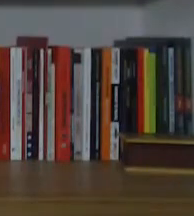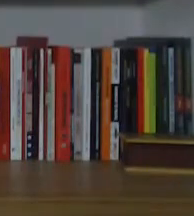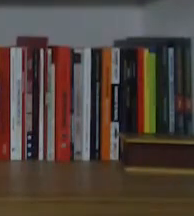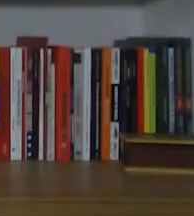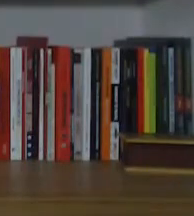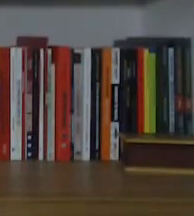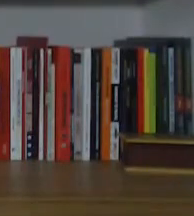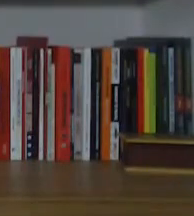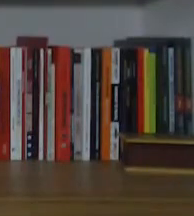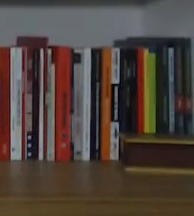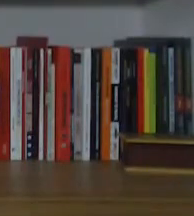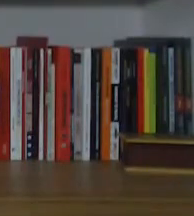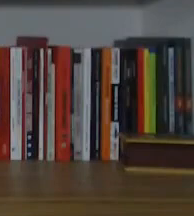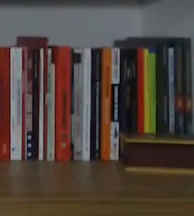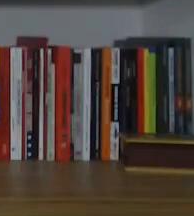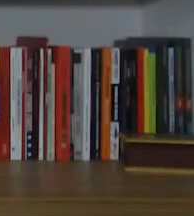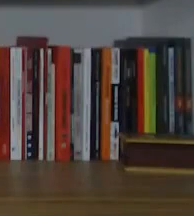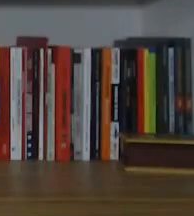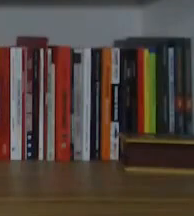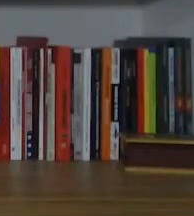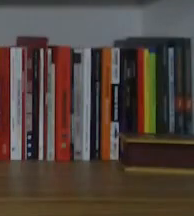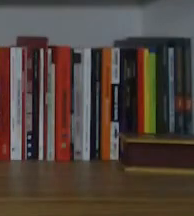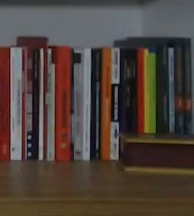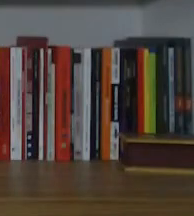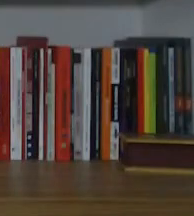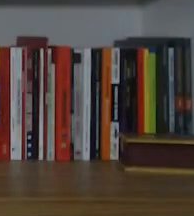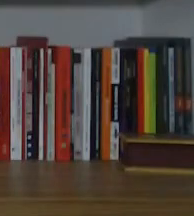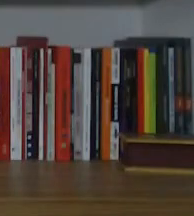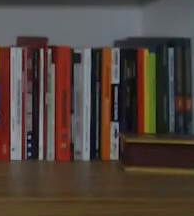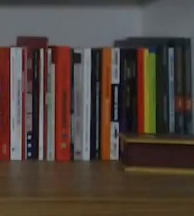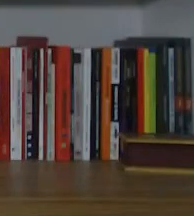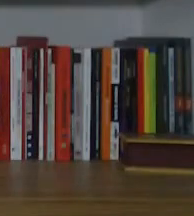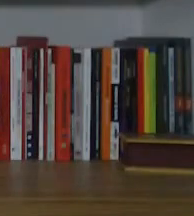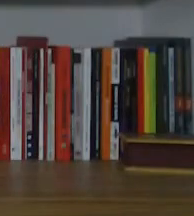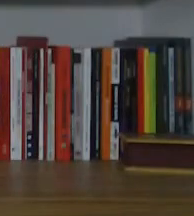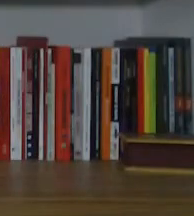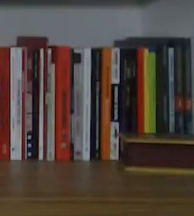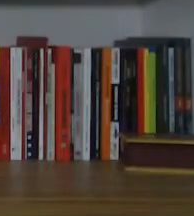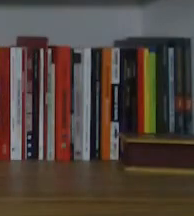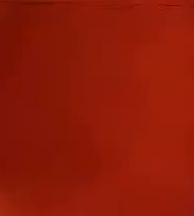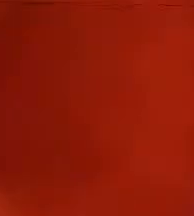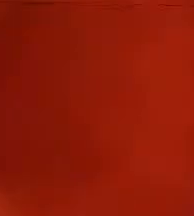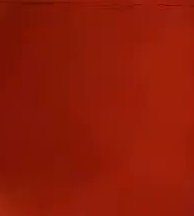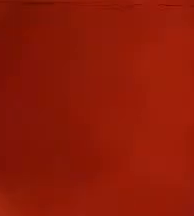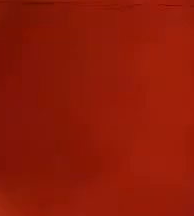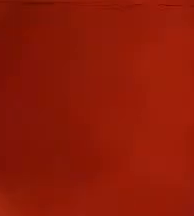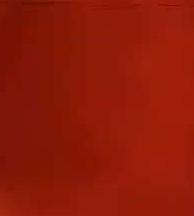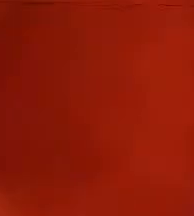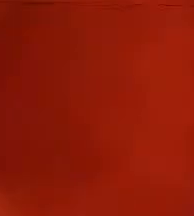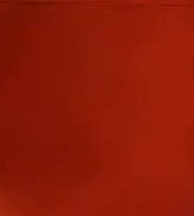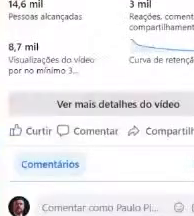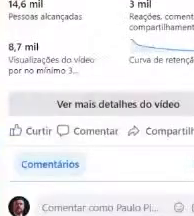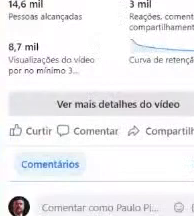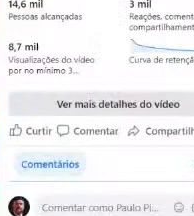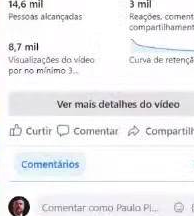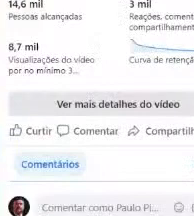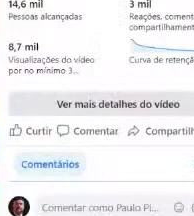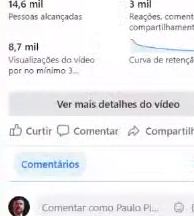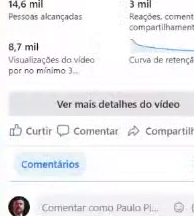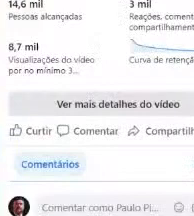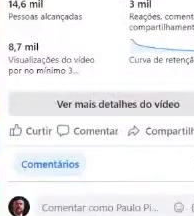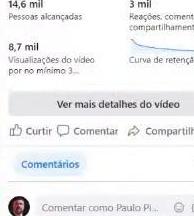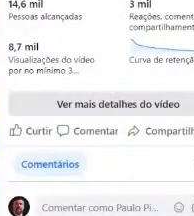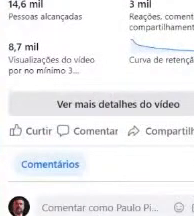transmissão. Sempre gosto de saber muito a cidade de onde você acompanha a nossa transmissão. E a gente vai